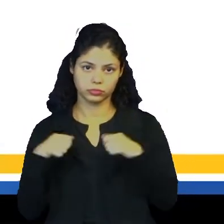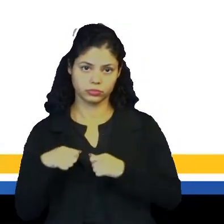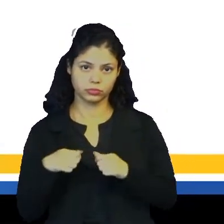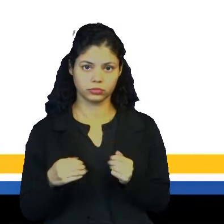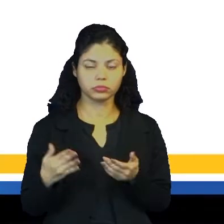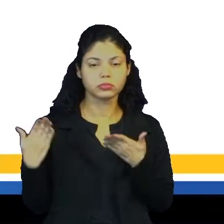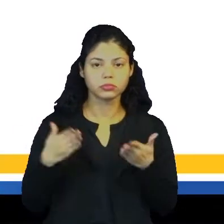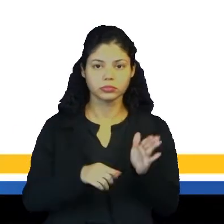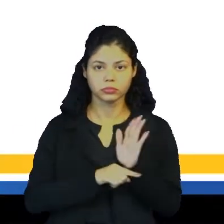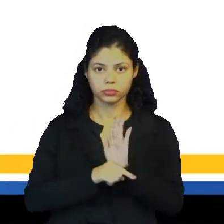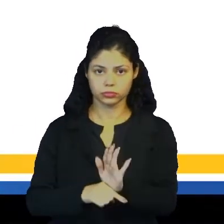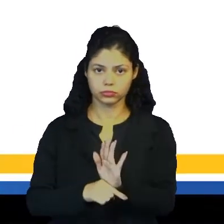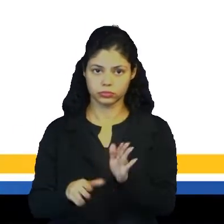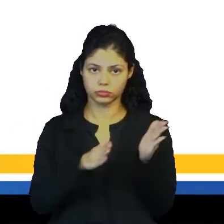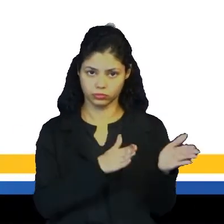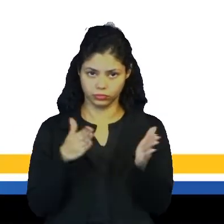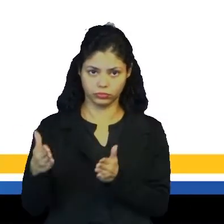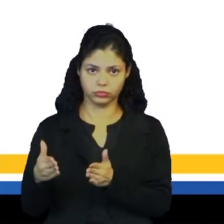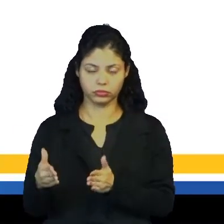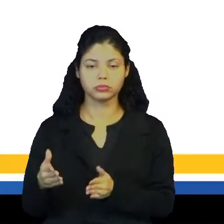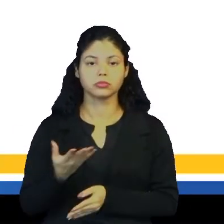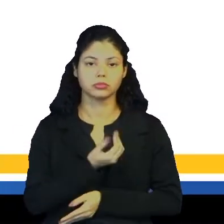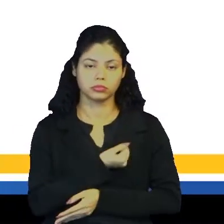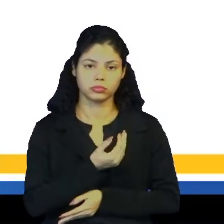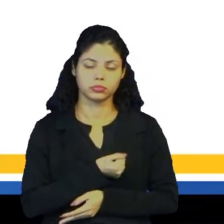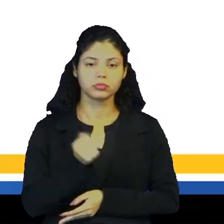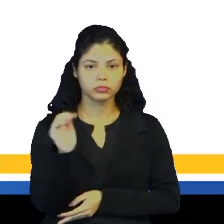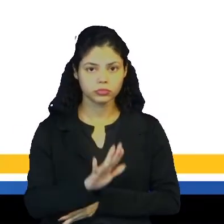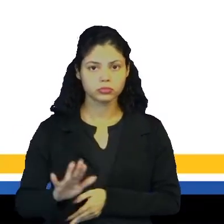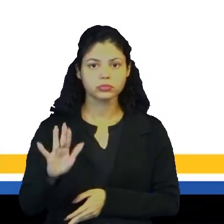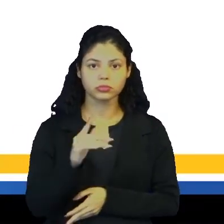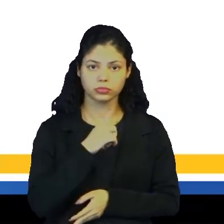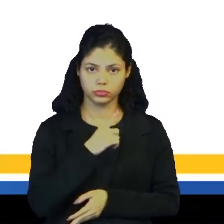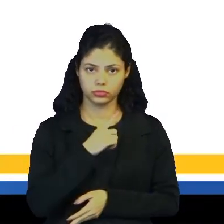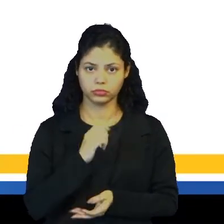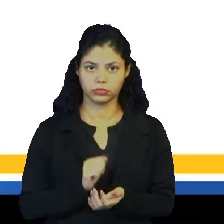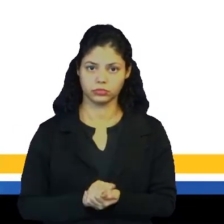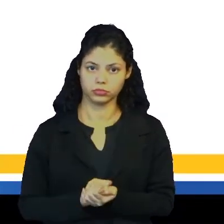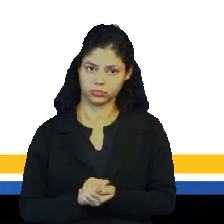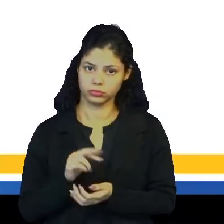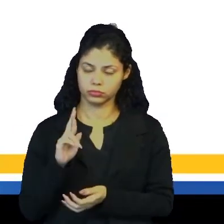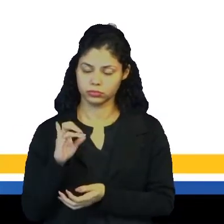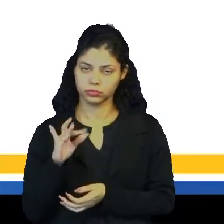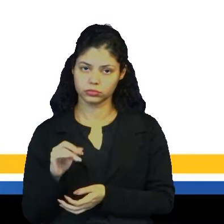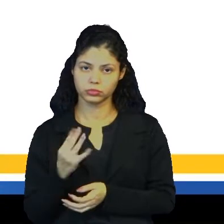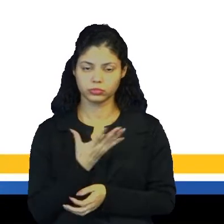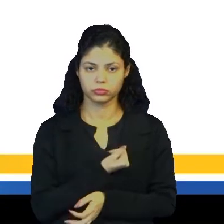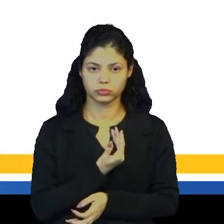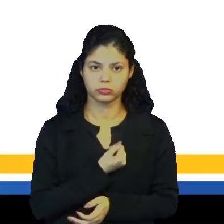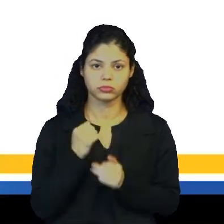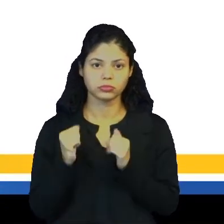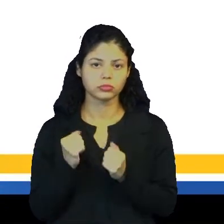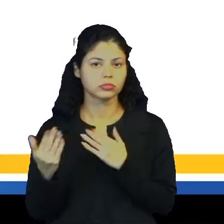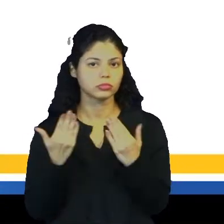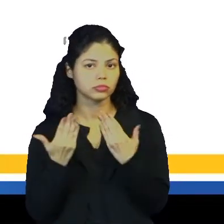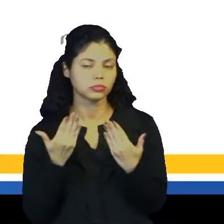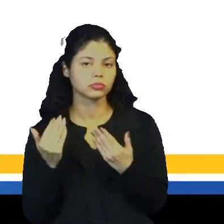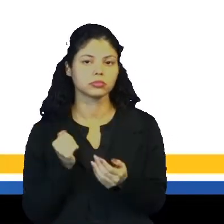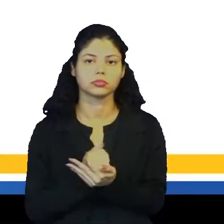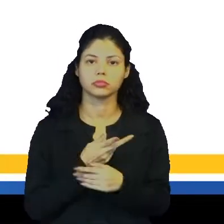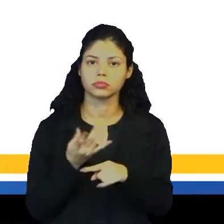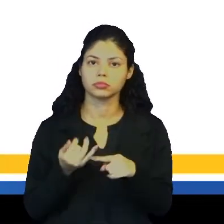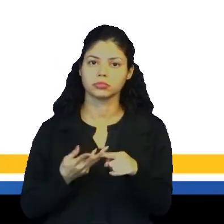possuem o objetivo de representar partes de um inteiro através de situações geométricas ou numéricas. Podemos comparar